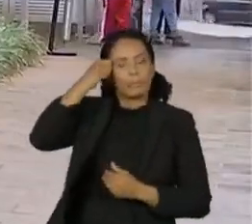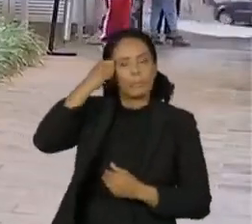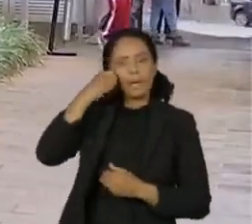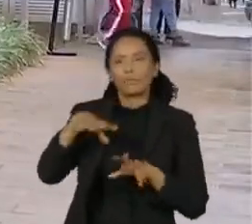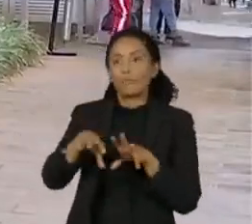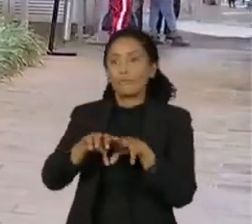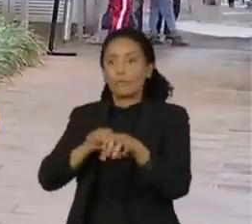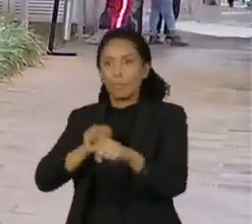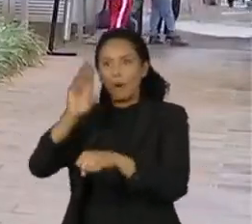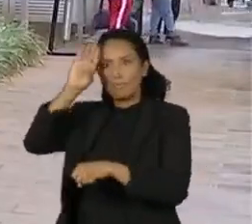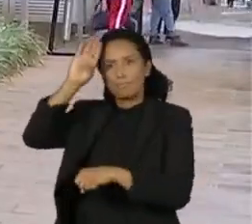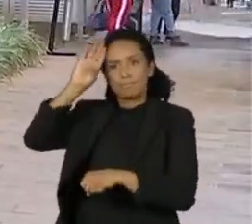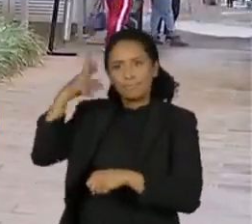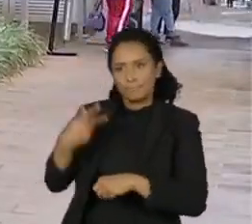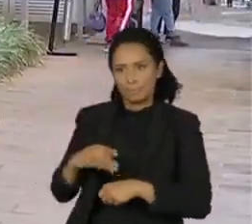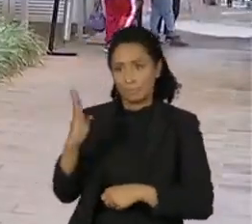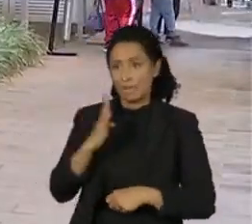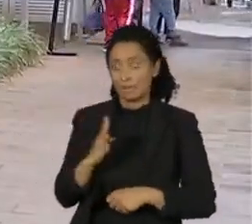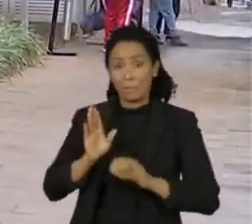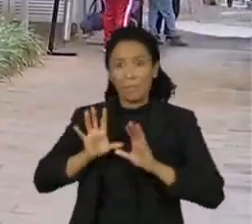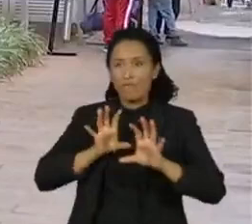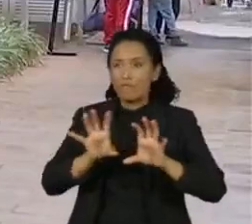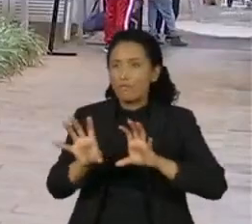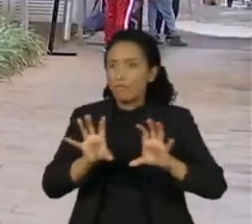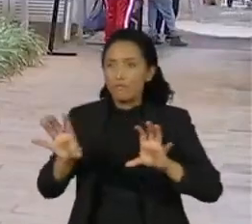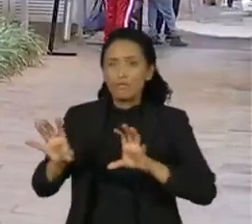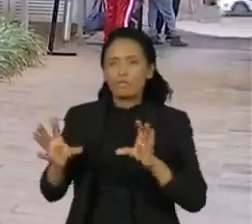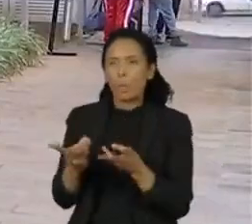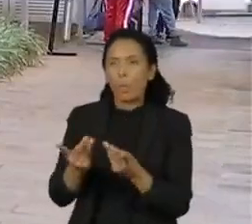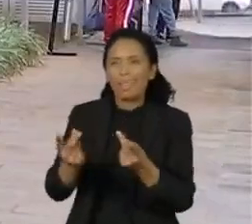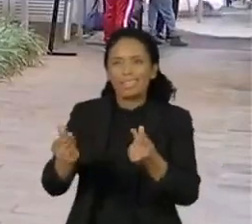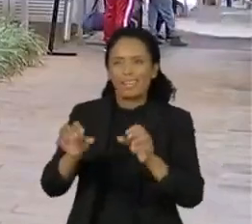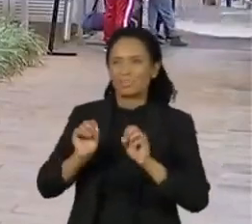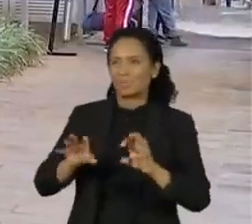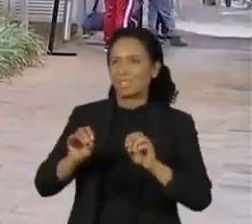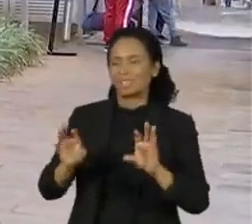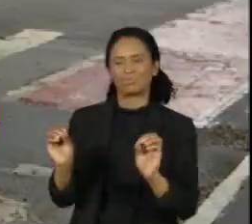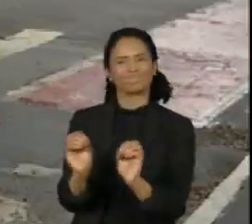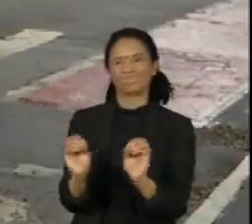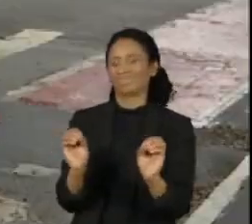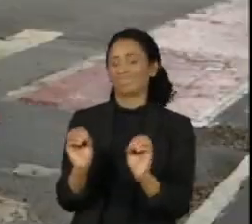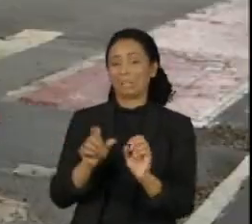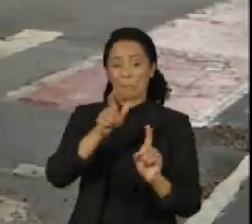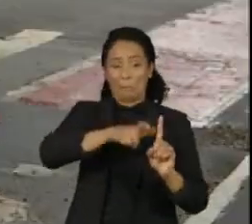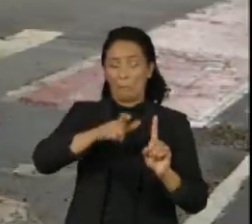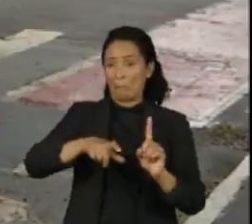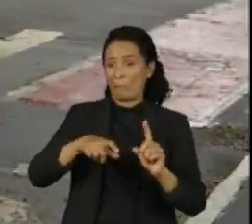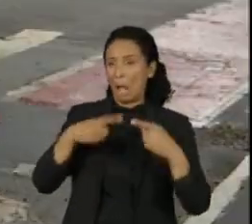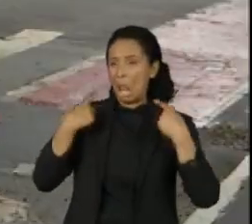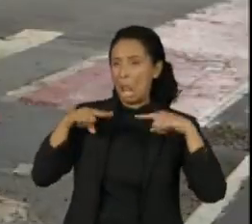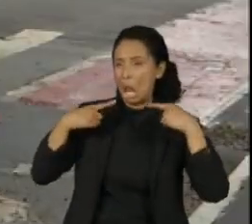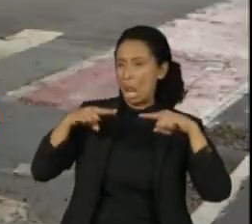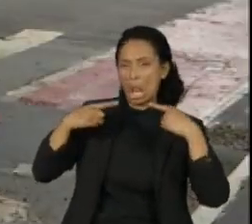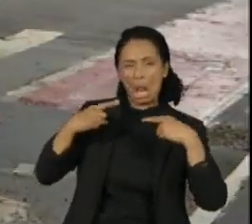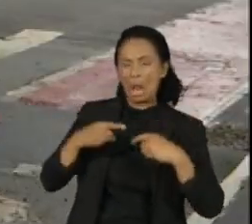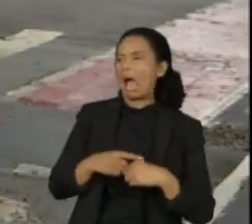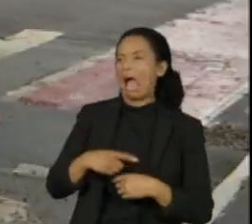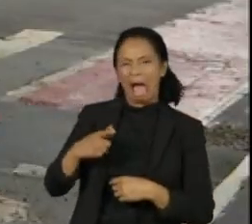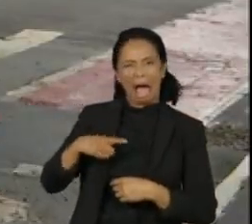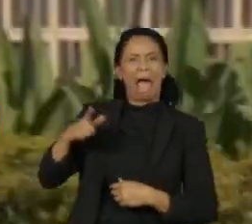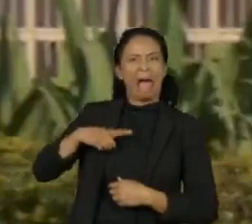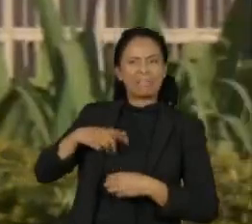Brasil. E isso não impactou a qualidade da educação, diferente do que críticos apontavam na época em que a lei